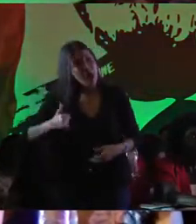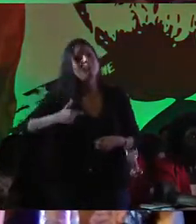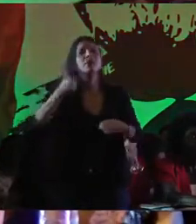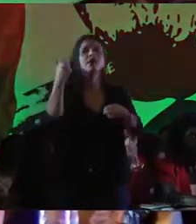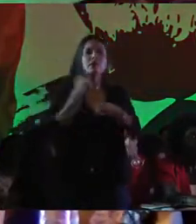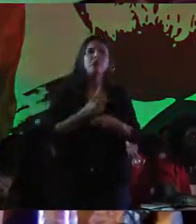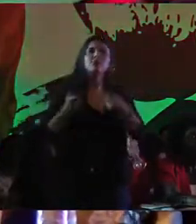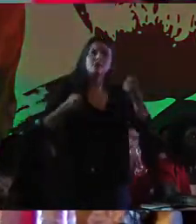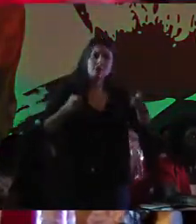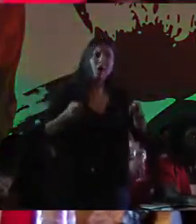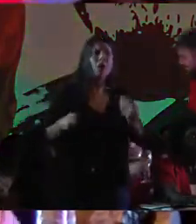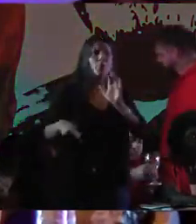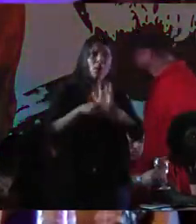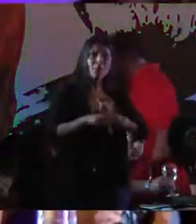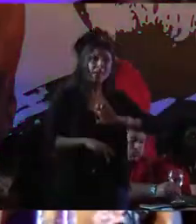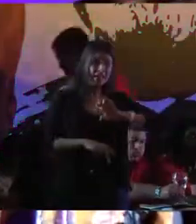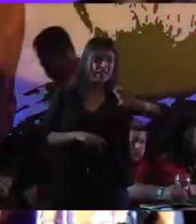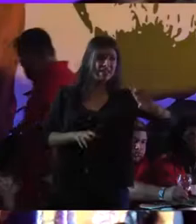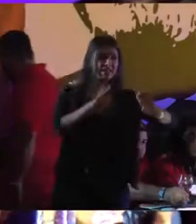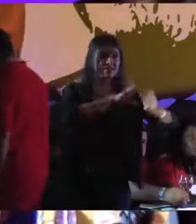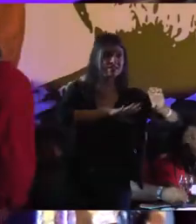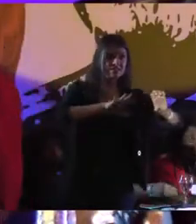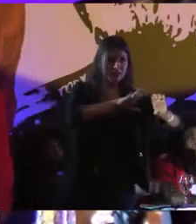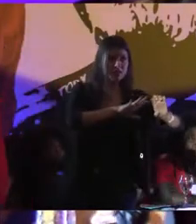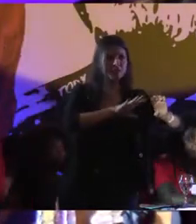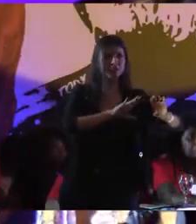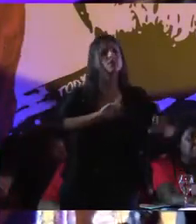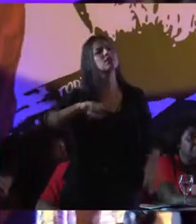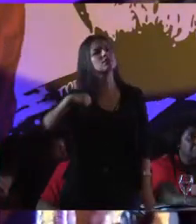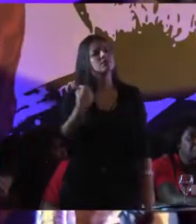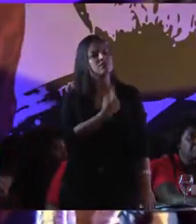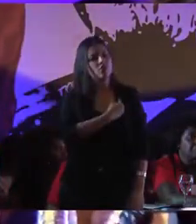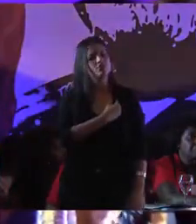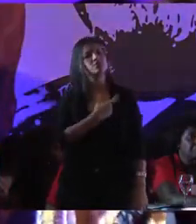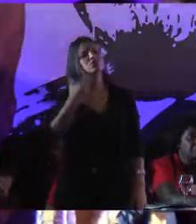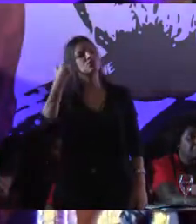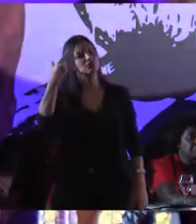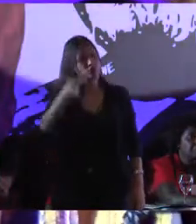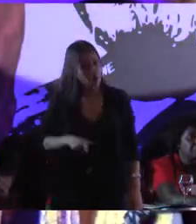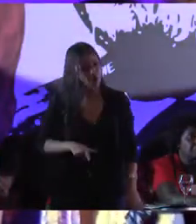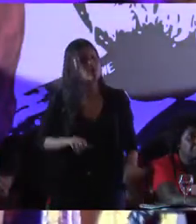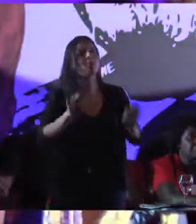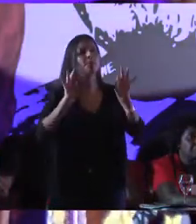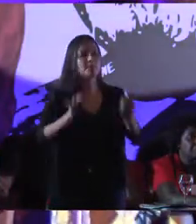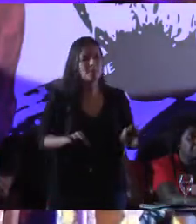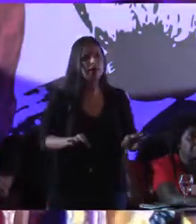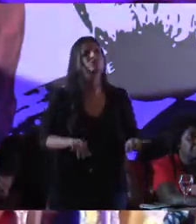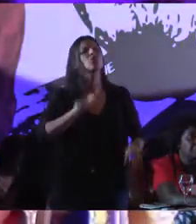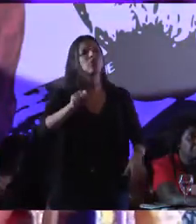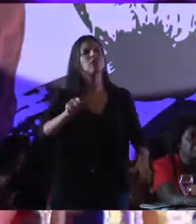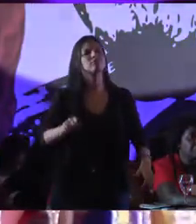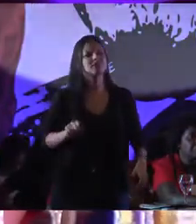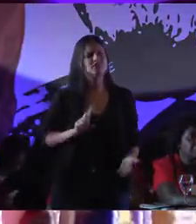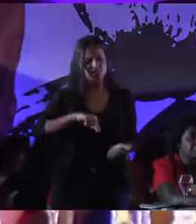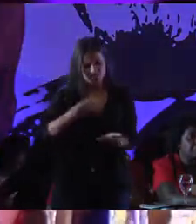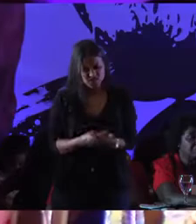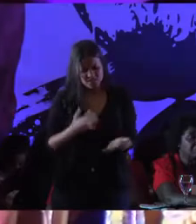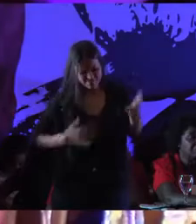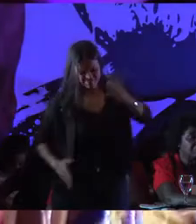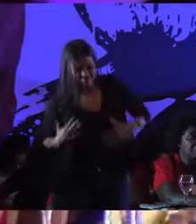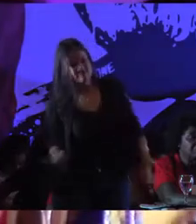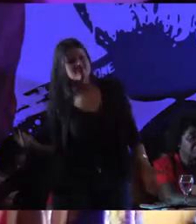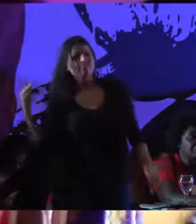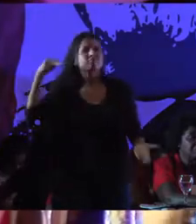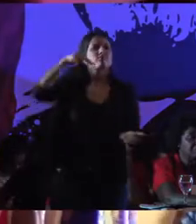de esquerda para que a gente possa efetivamente sacudir a poeira e dar a volta por cima.